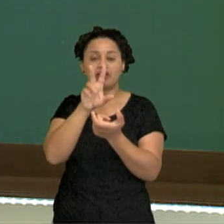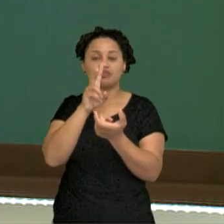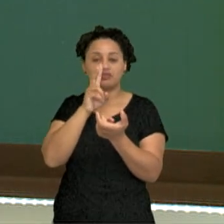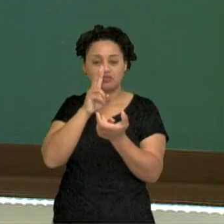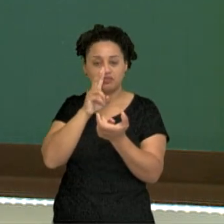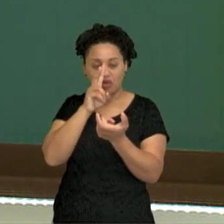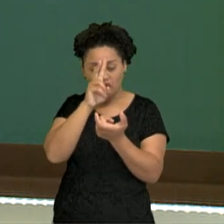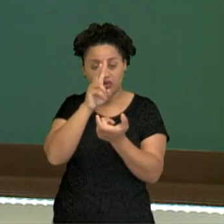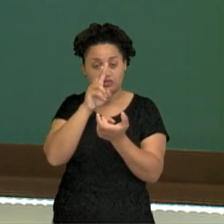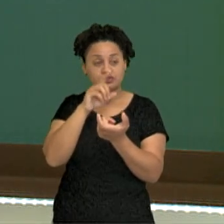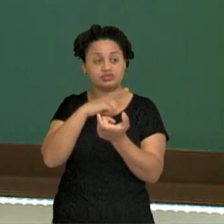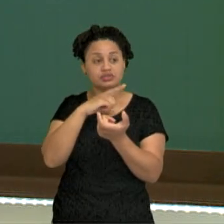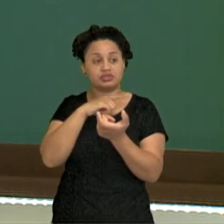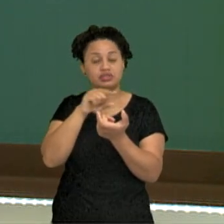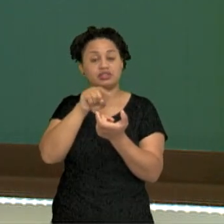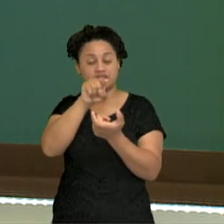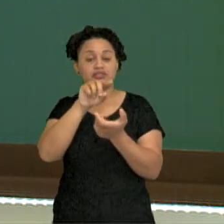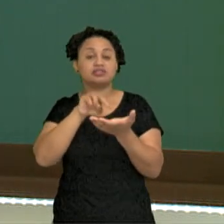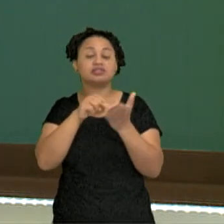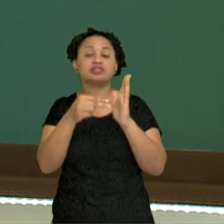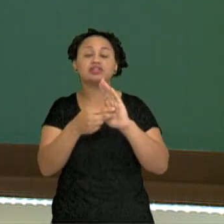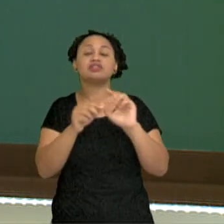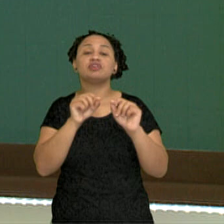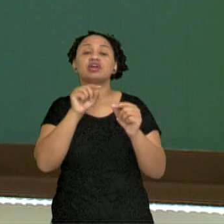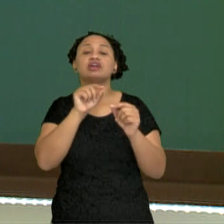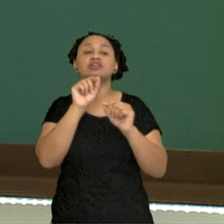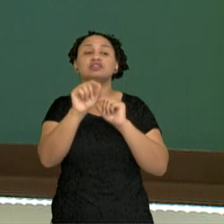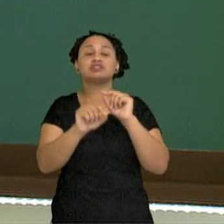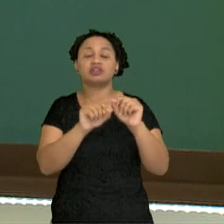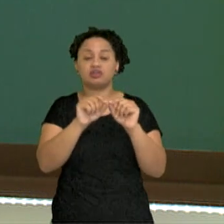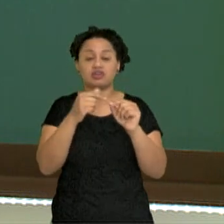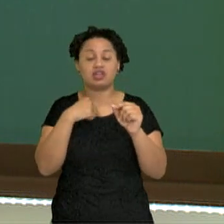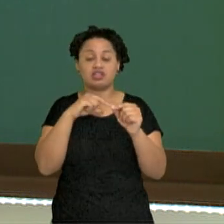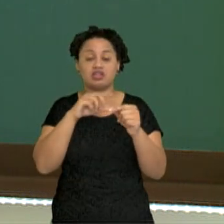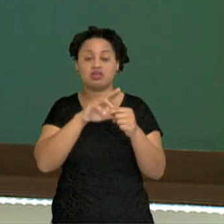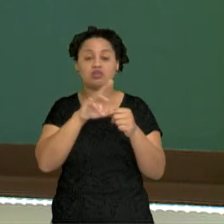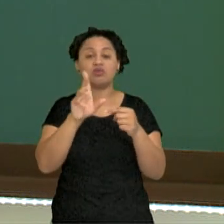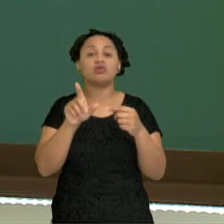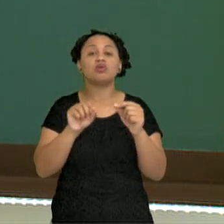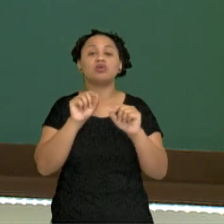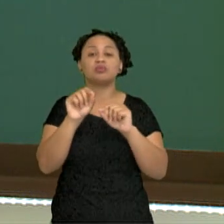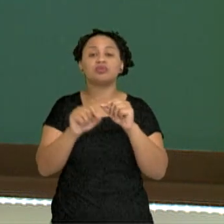tônica acentuada, significa que esta palavra é chamada de